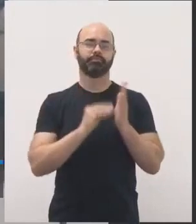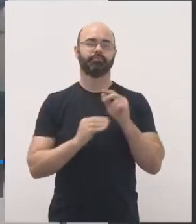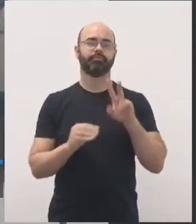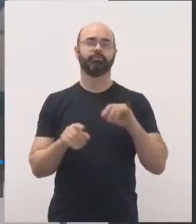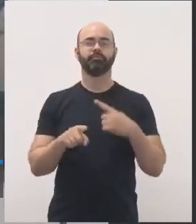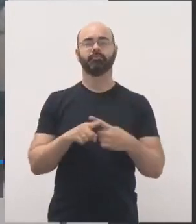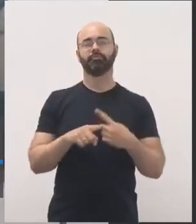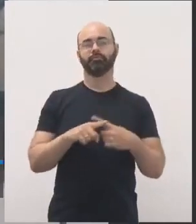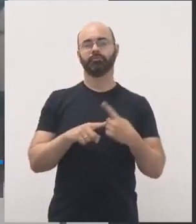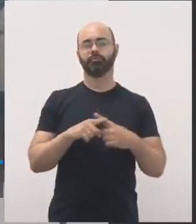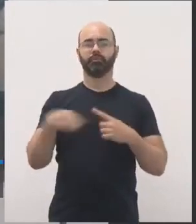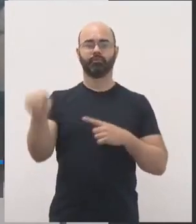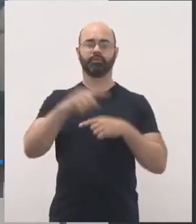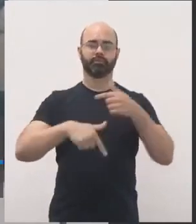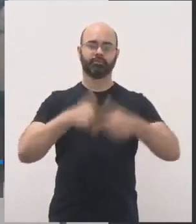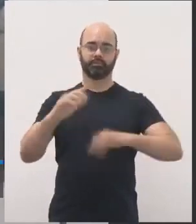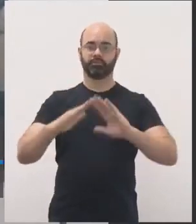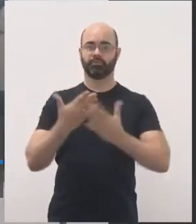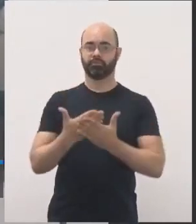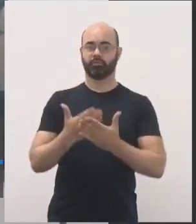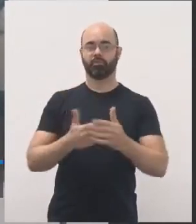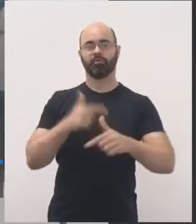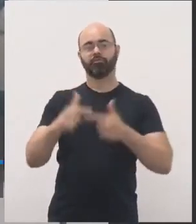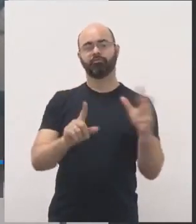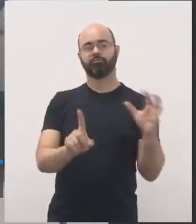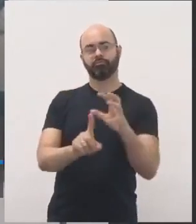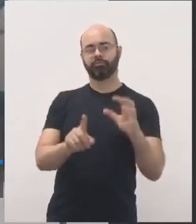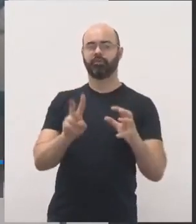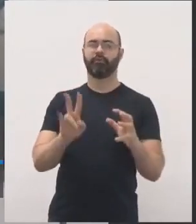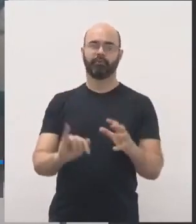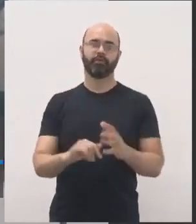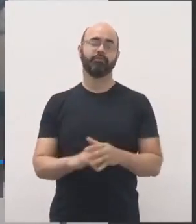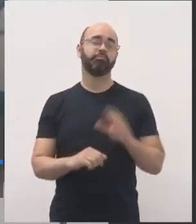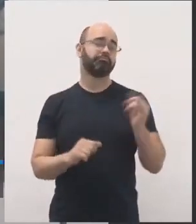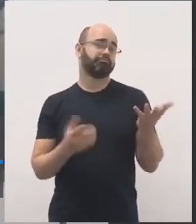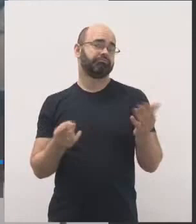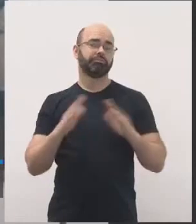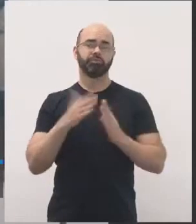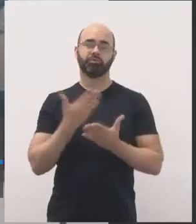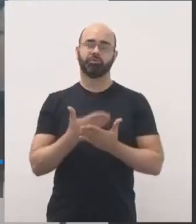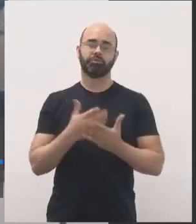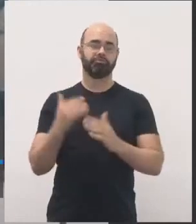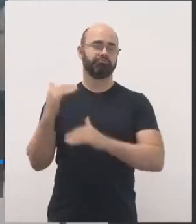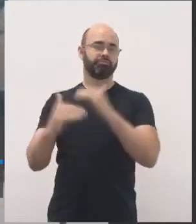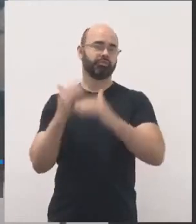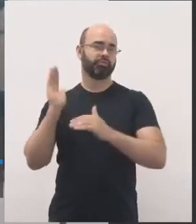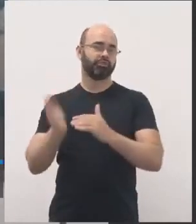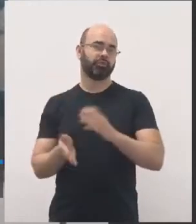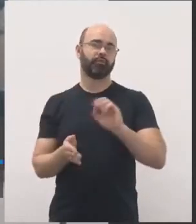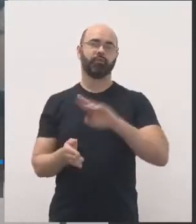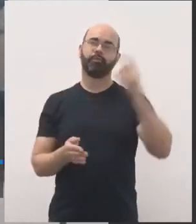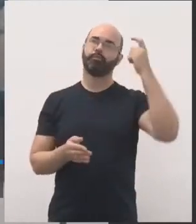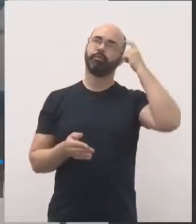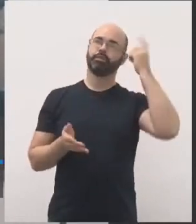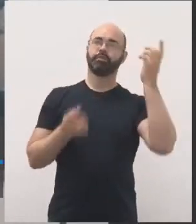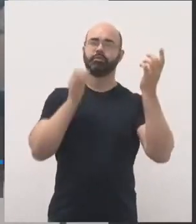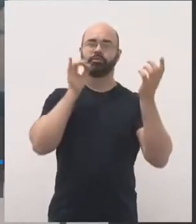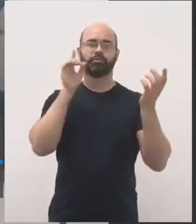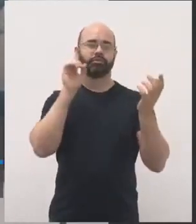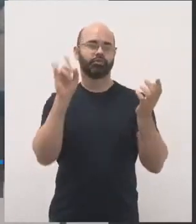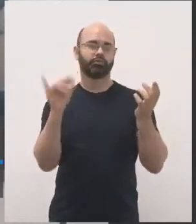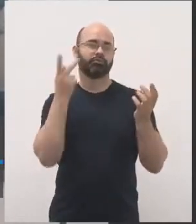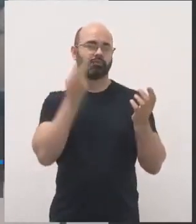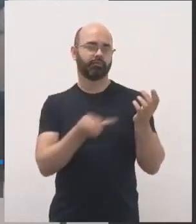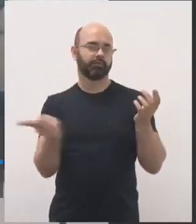impactar na atividade de vocês na escola. Pode ser que a sua escola já tenha desenvolvido ou pensado em um dia específico, que pode